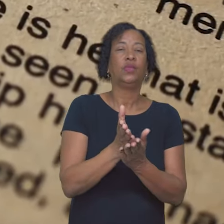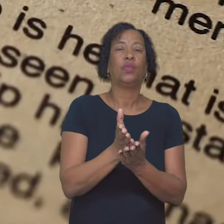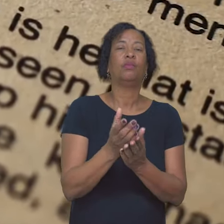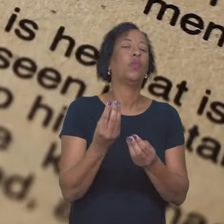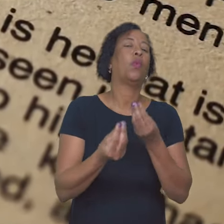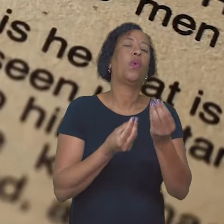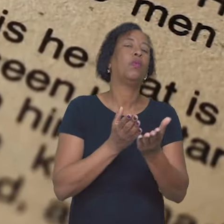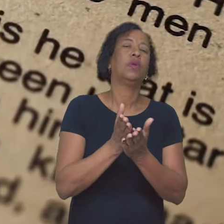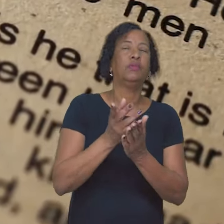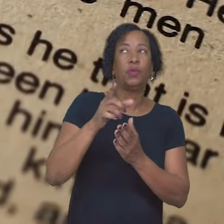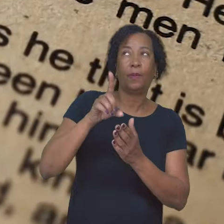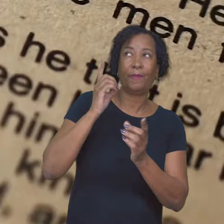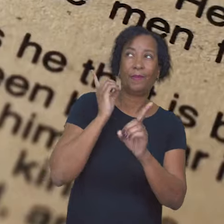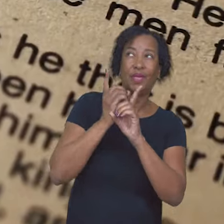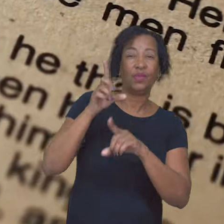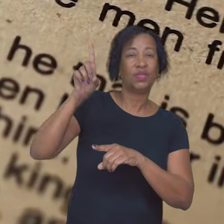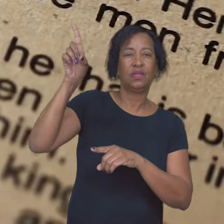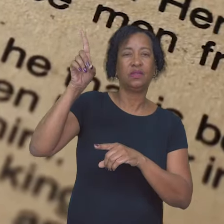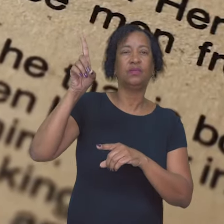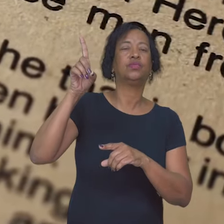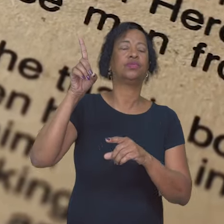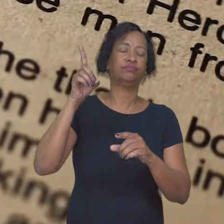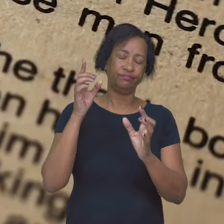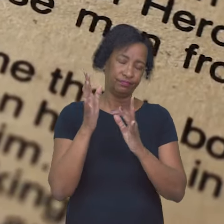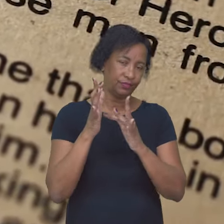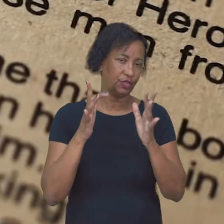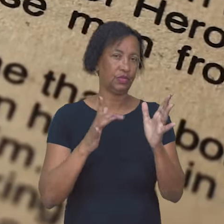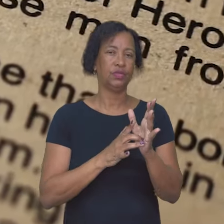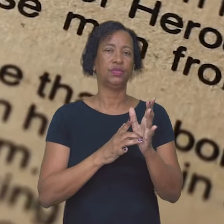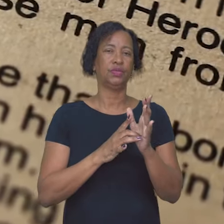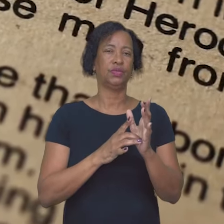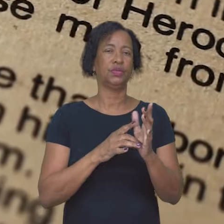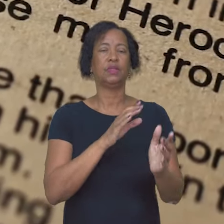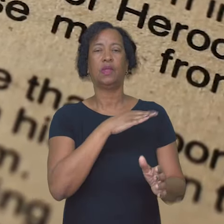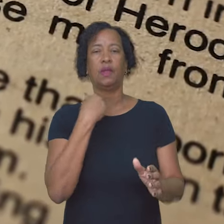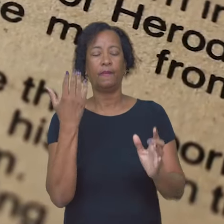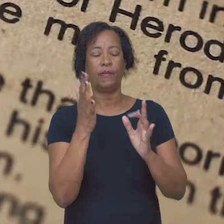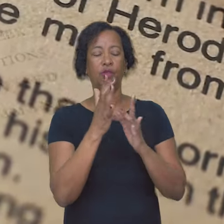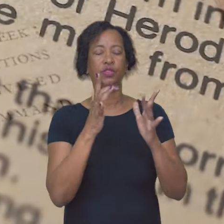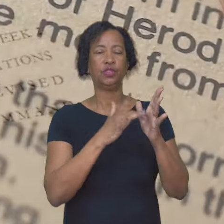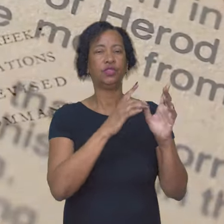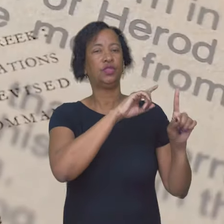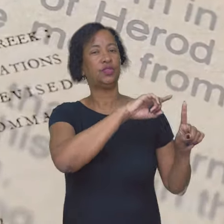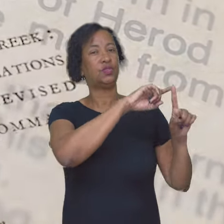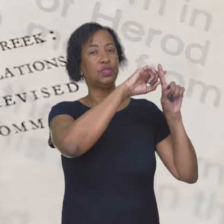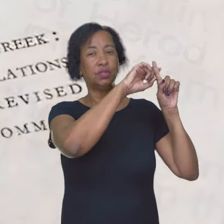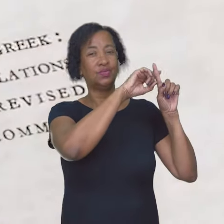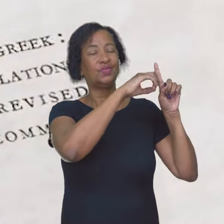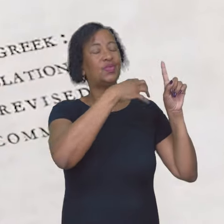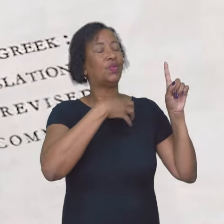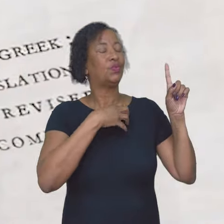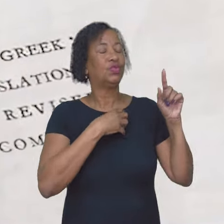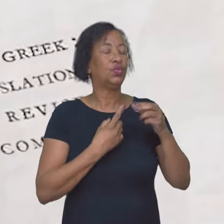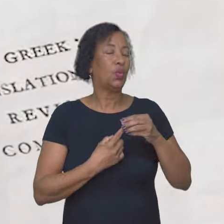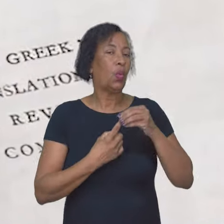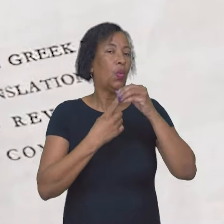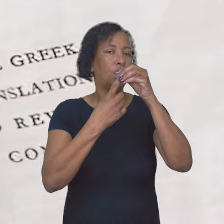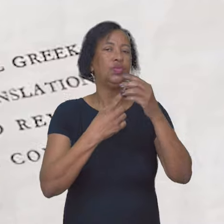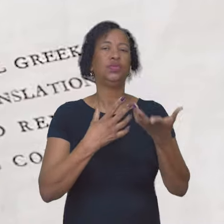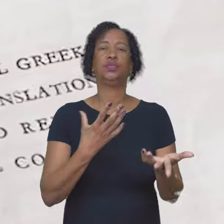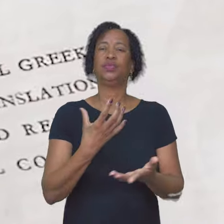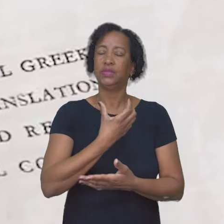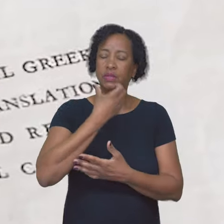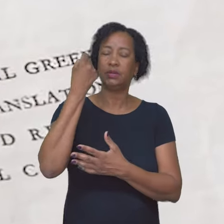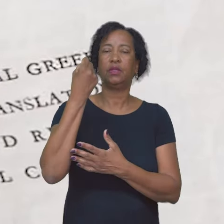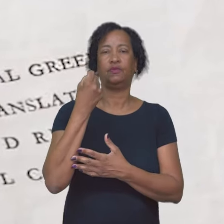de Deus de acordo com as escrituras a morte de Jesus Cristo na cruz é a única maneira de sermos salvos todo